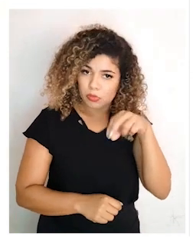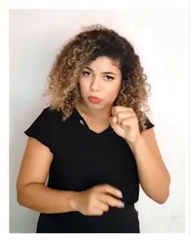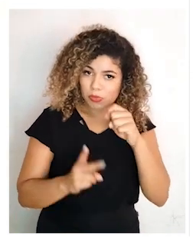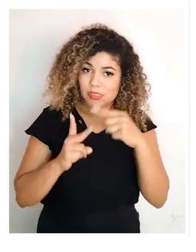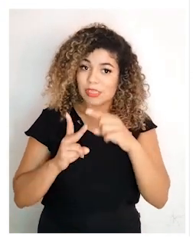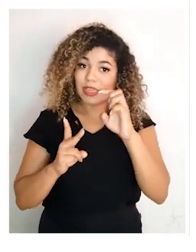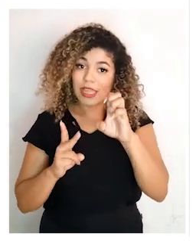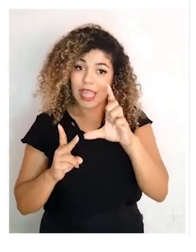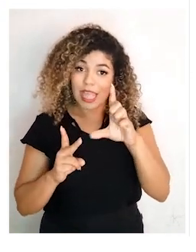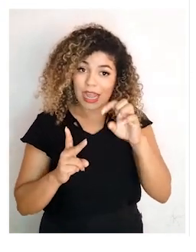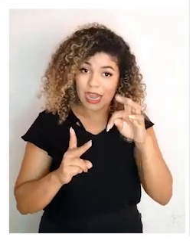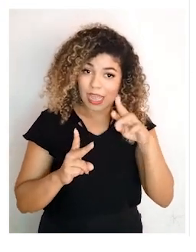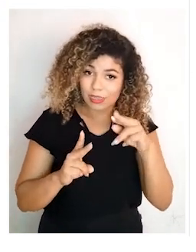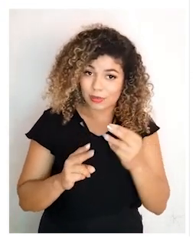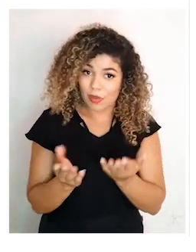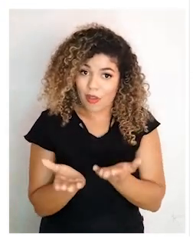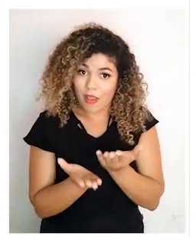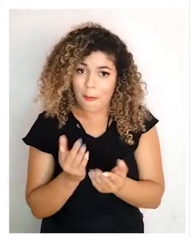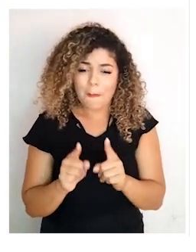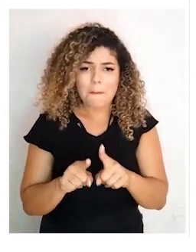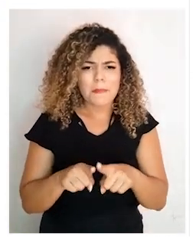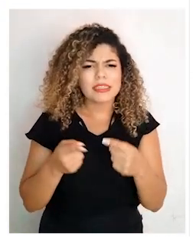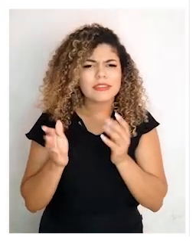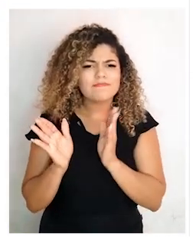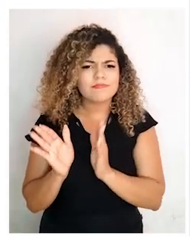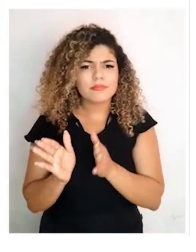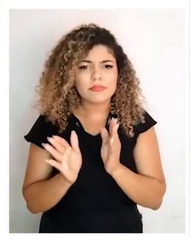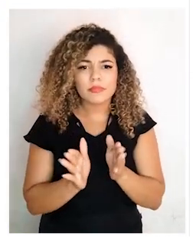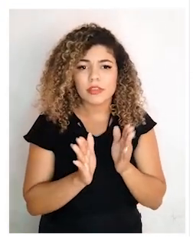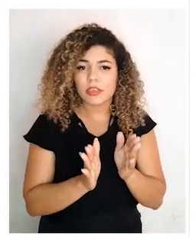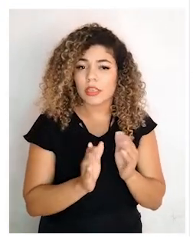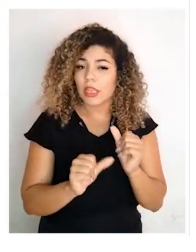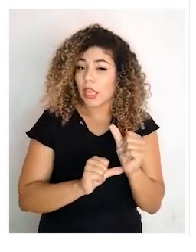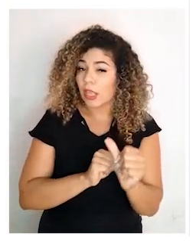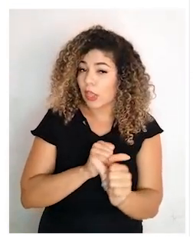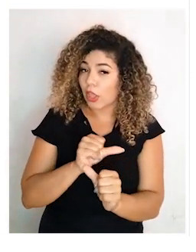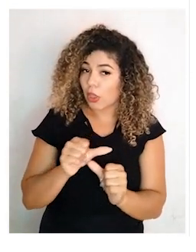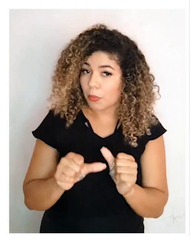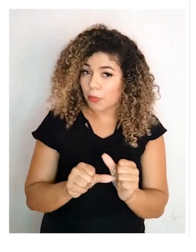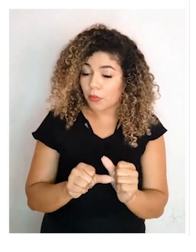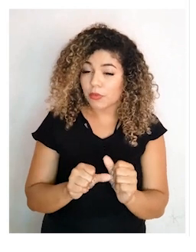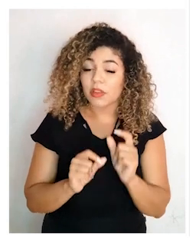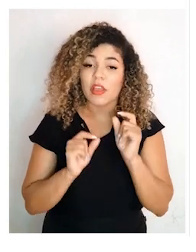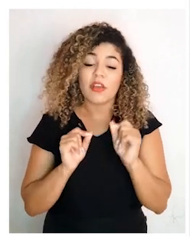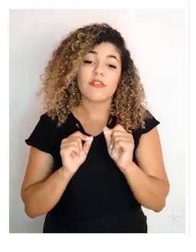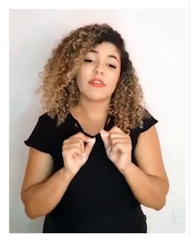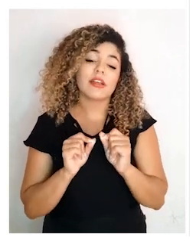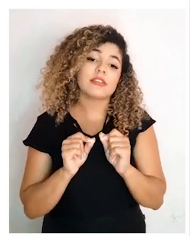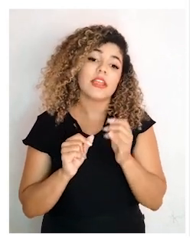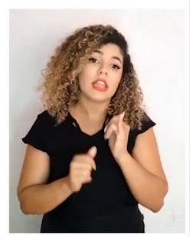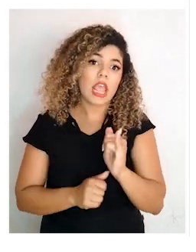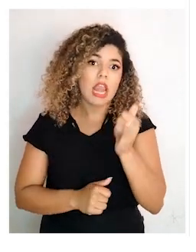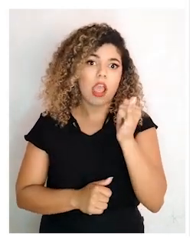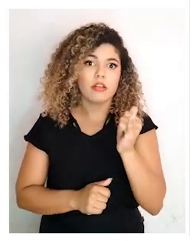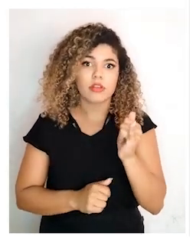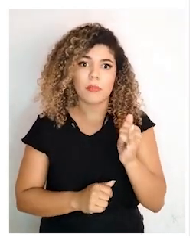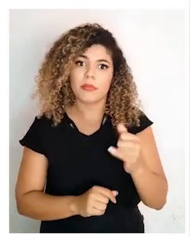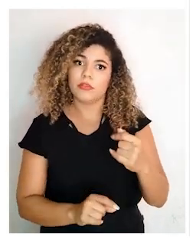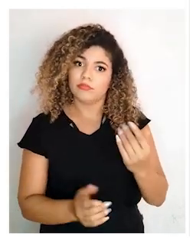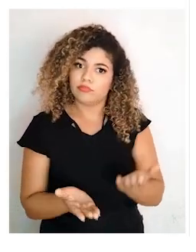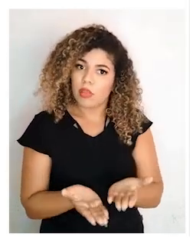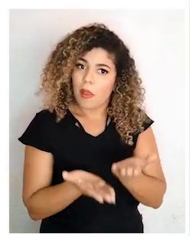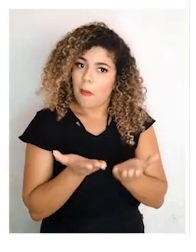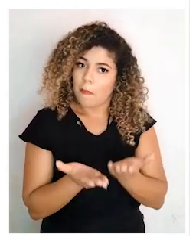No entanto, existe um processo que muda esse estado, tornando-os eletricamente carregados. A